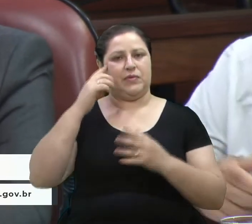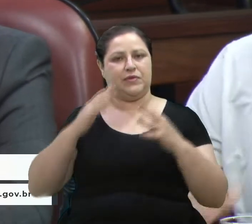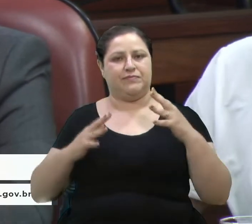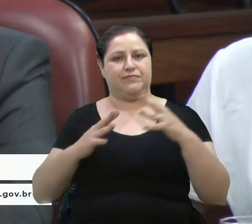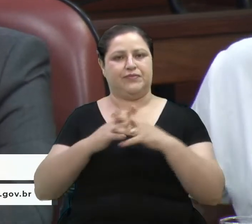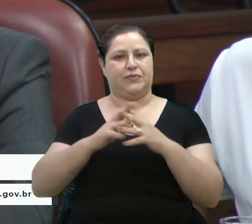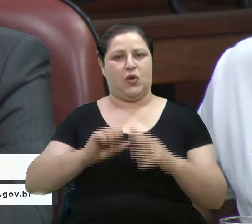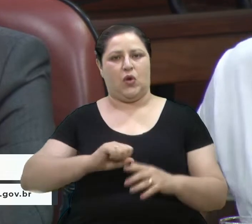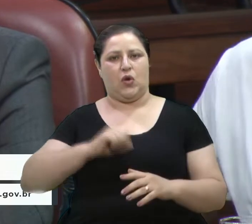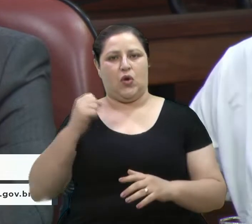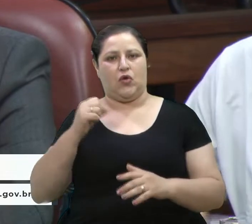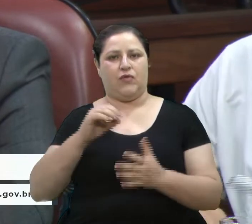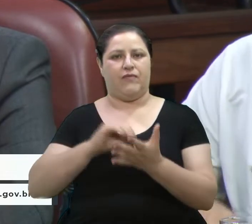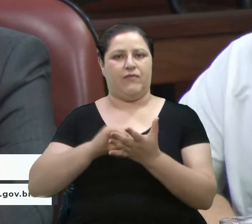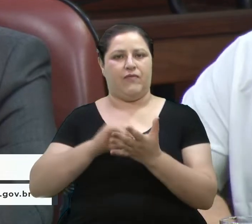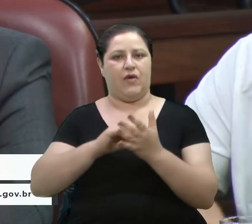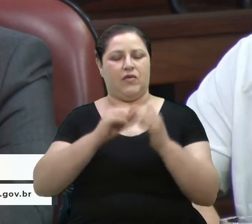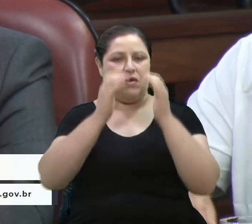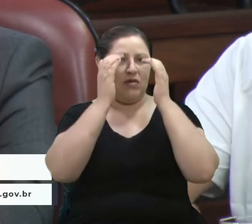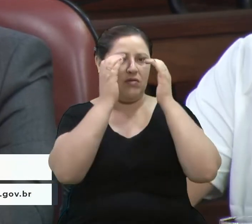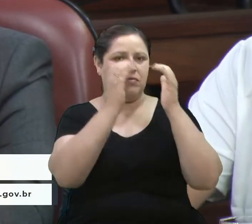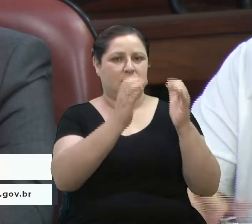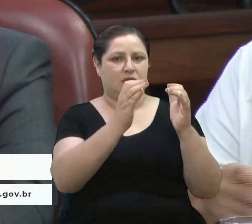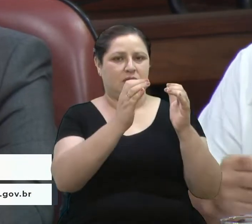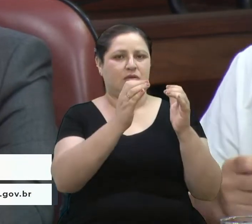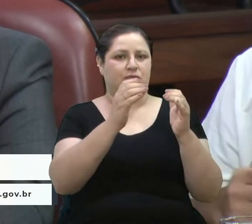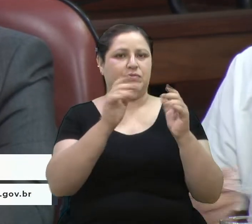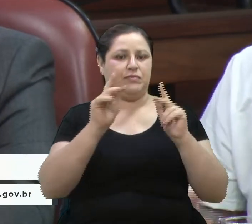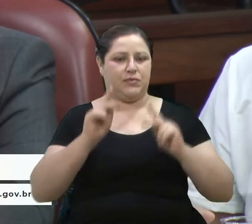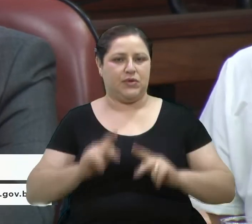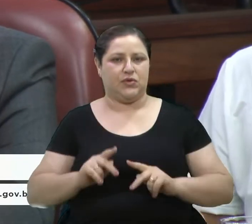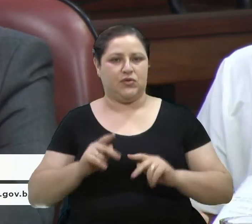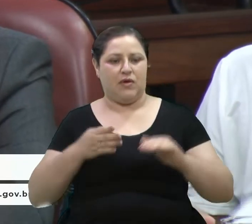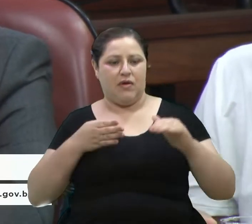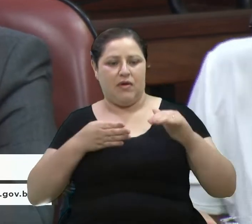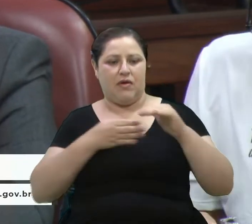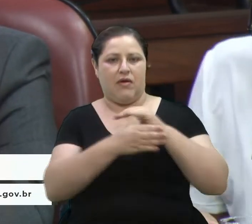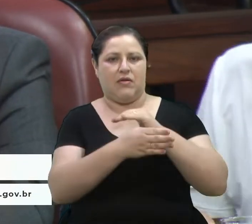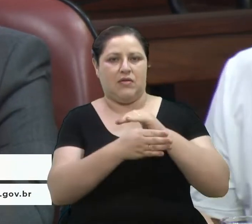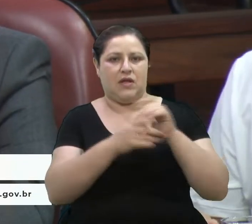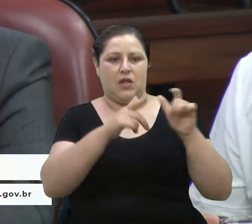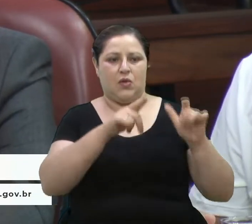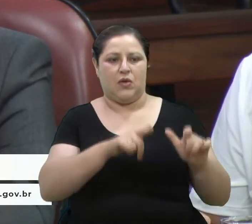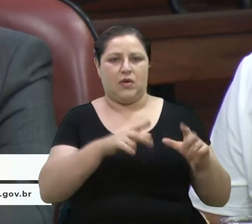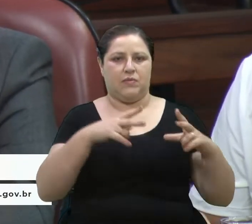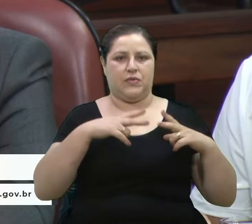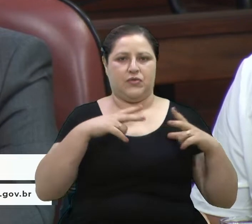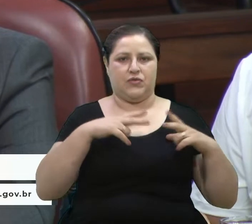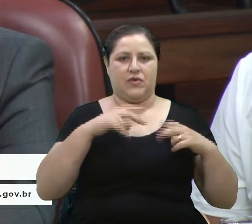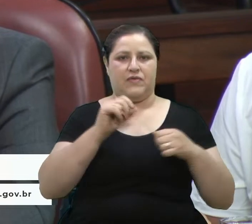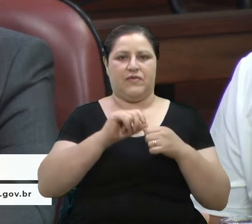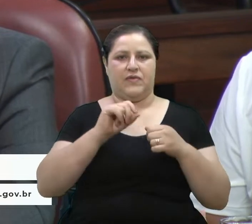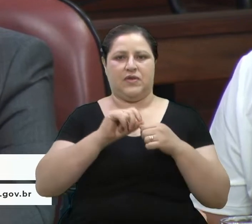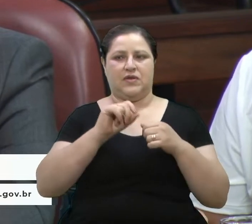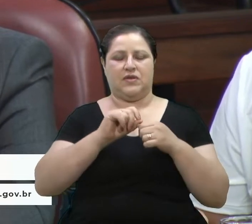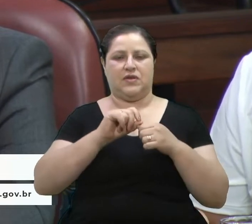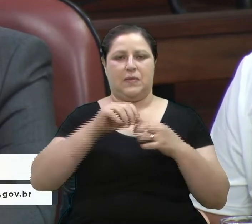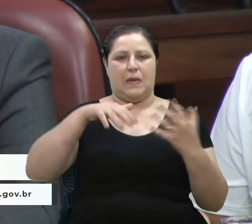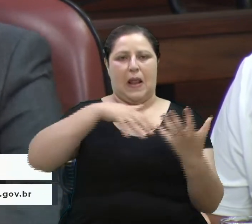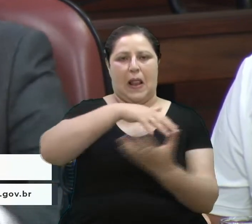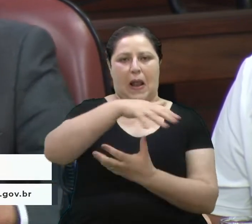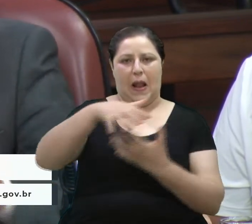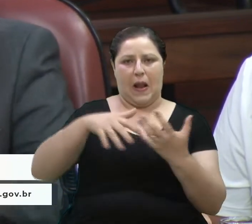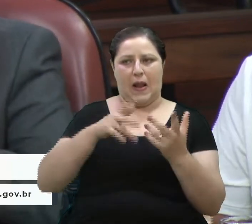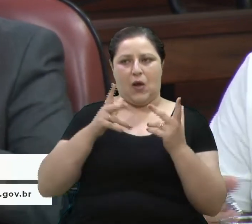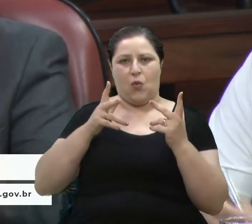de desrespeito, a ponto de invadir um local privado e fazer um tendel como foi feito. Então,